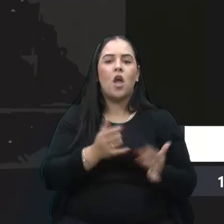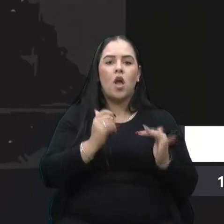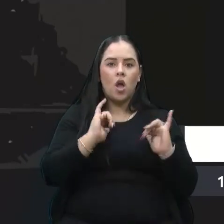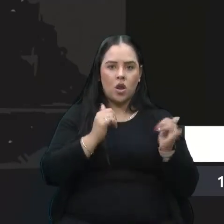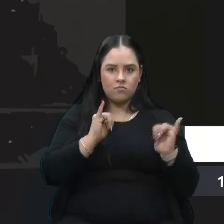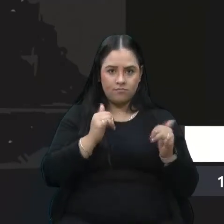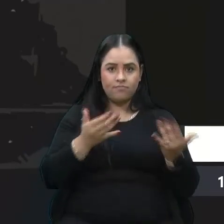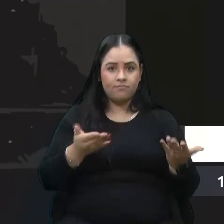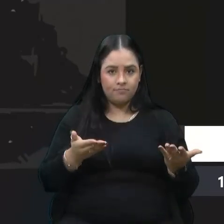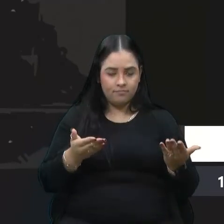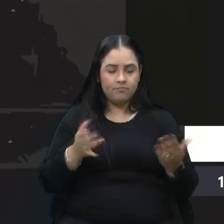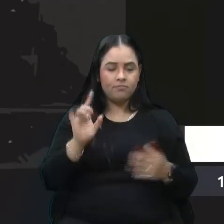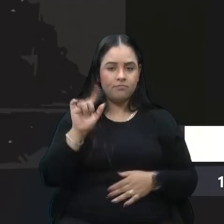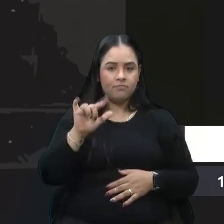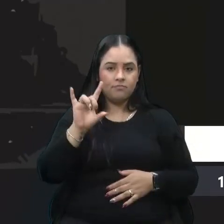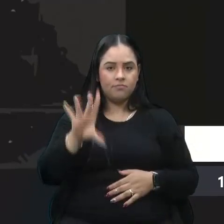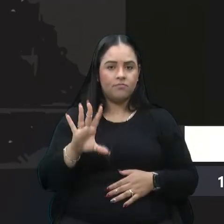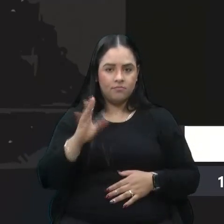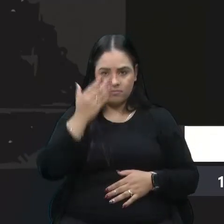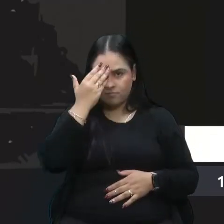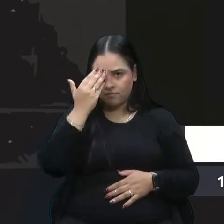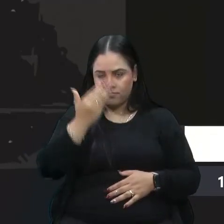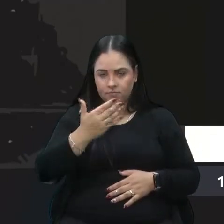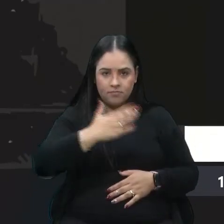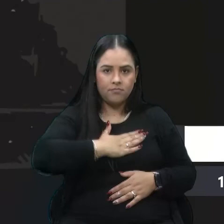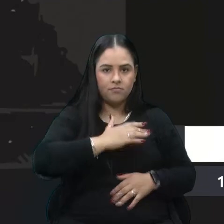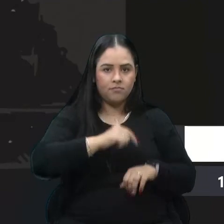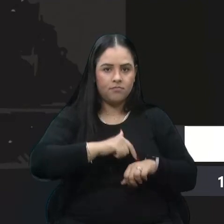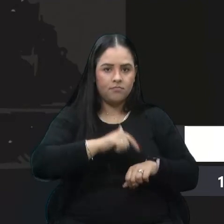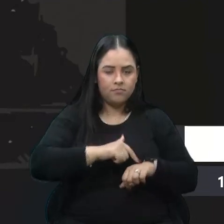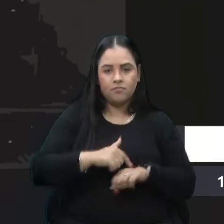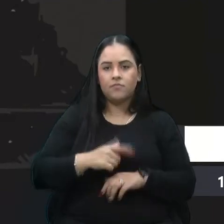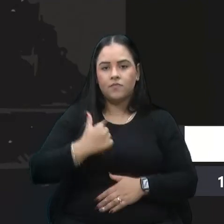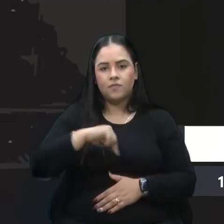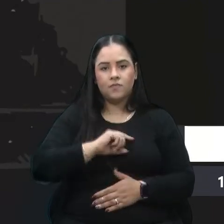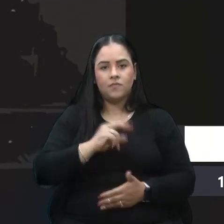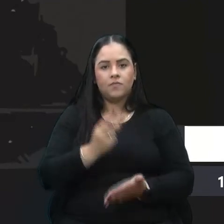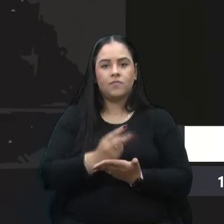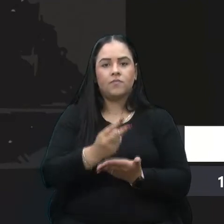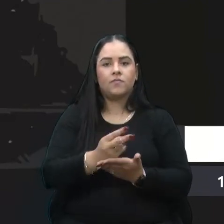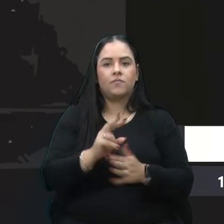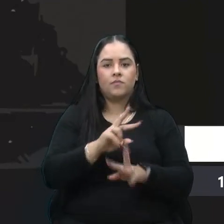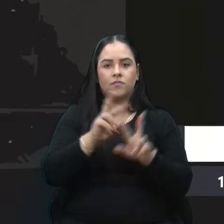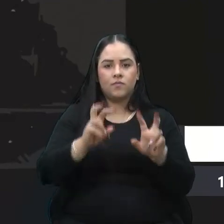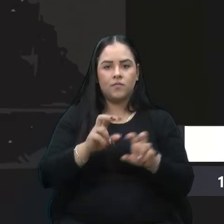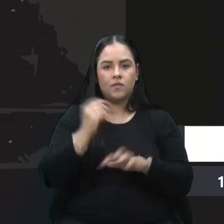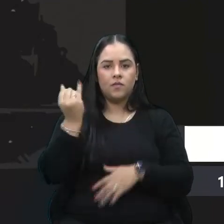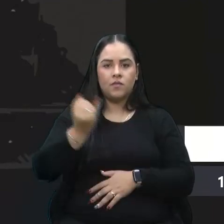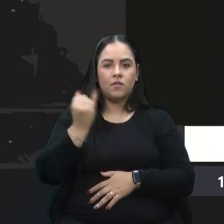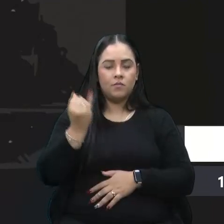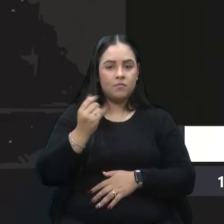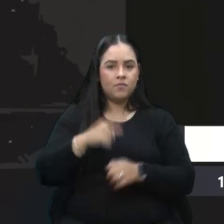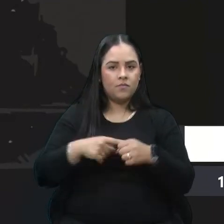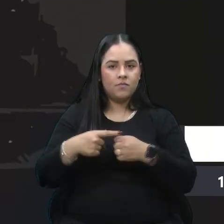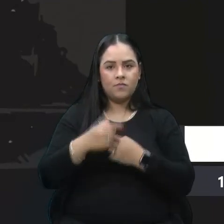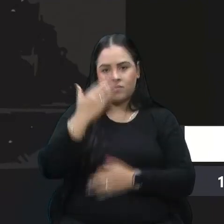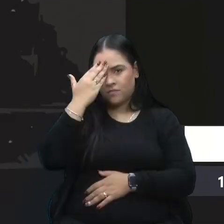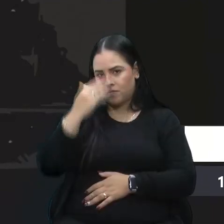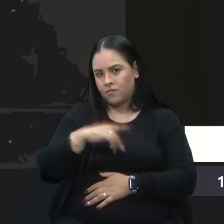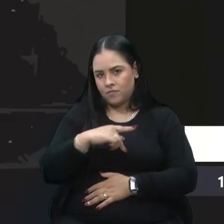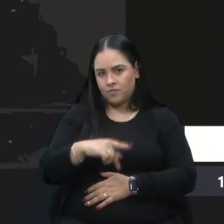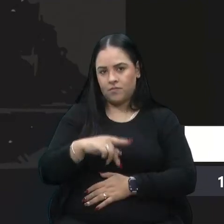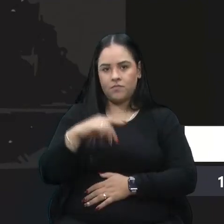Então era isso, eu agradeço o espaço e seguimos aí tratando desses temas importantes para a cidade. Obrigado,